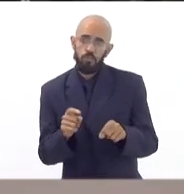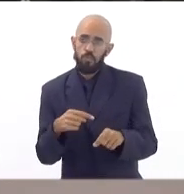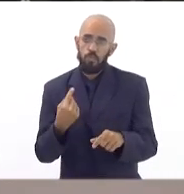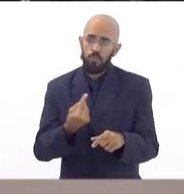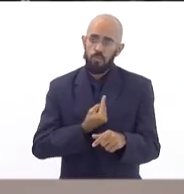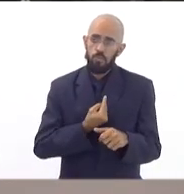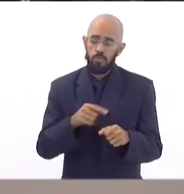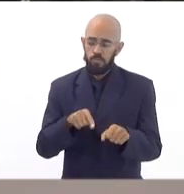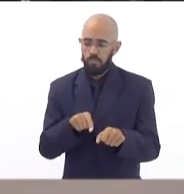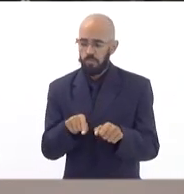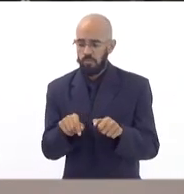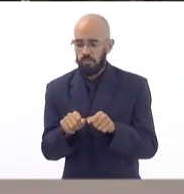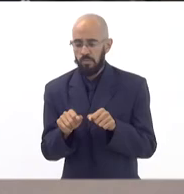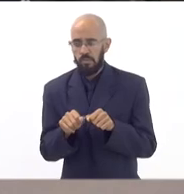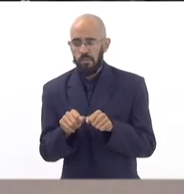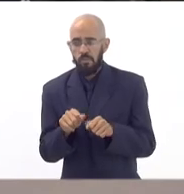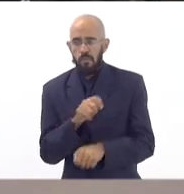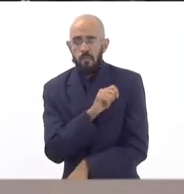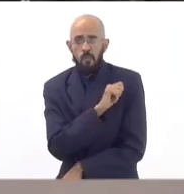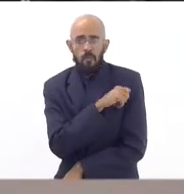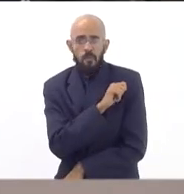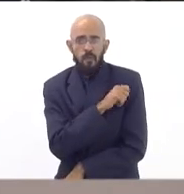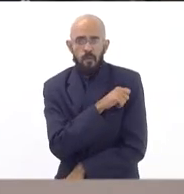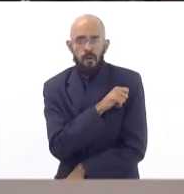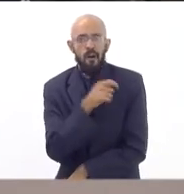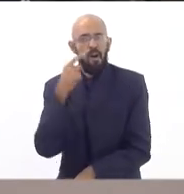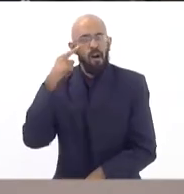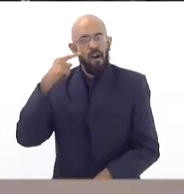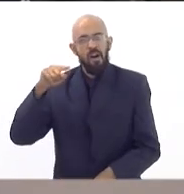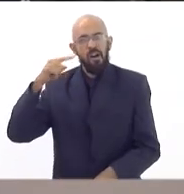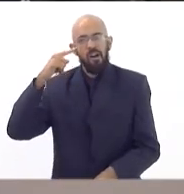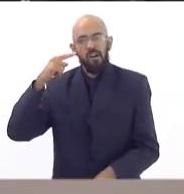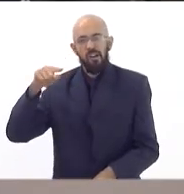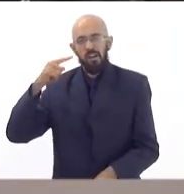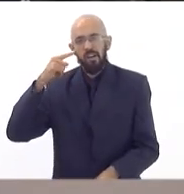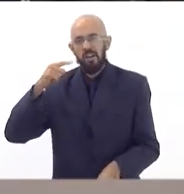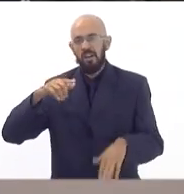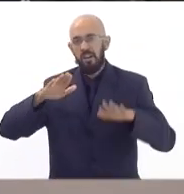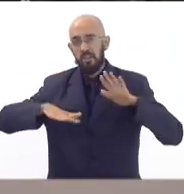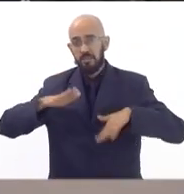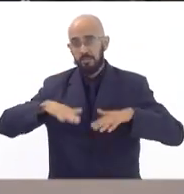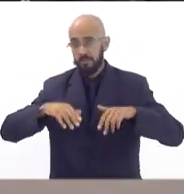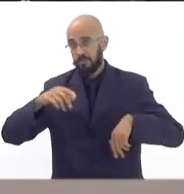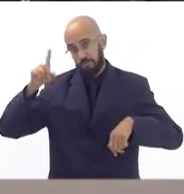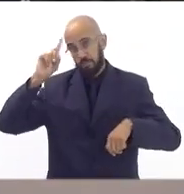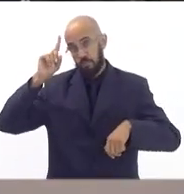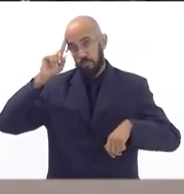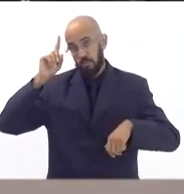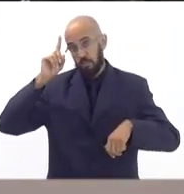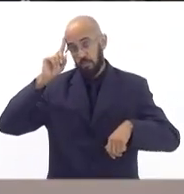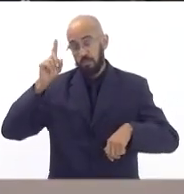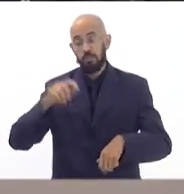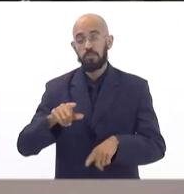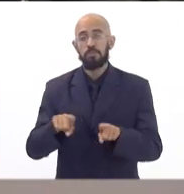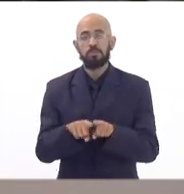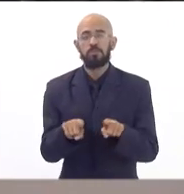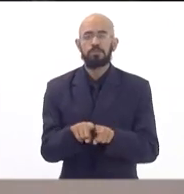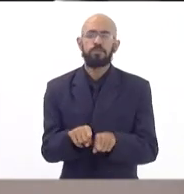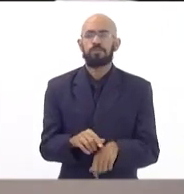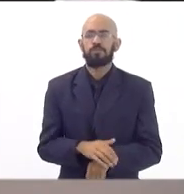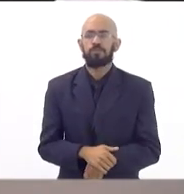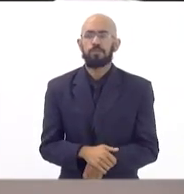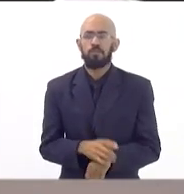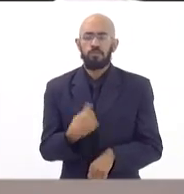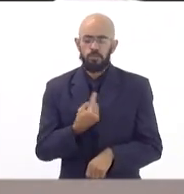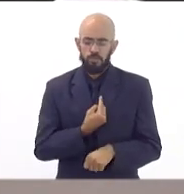é fiscalizações né semanais praticamente até diários mesmo mesmo e o que a gente